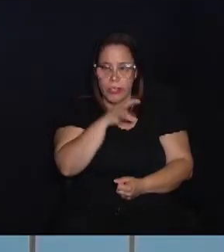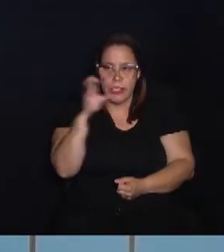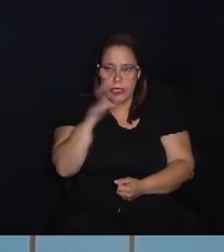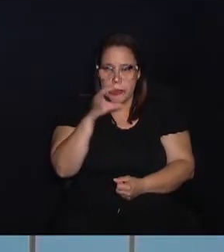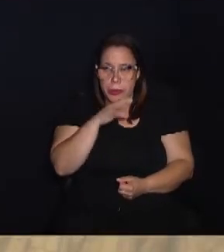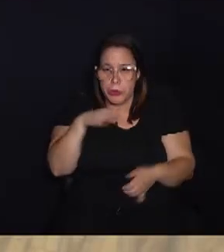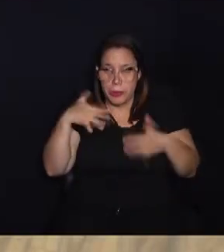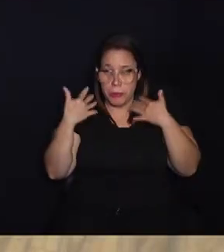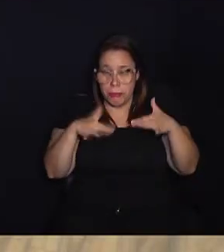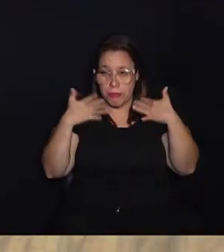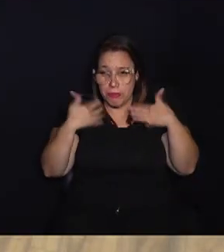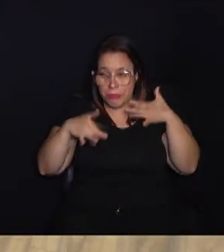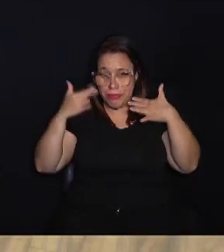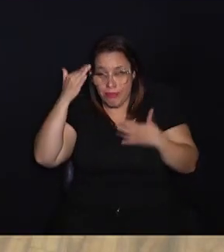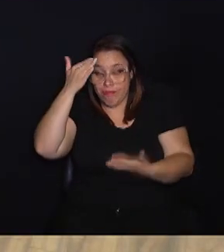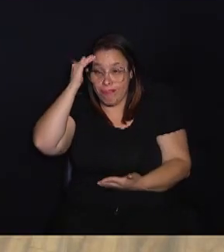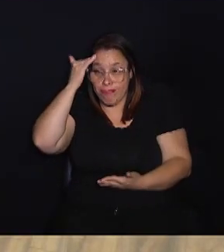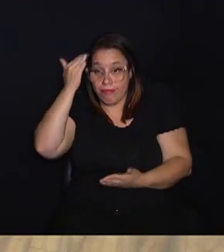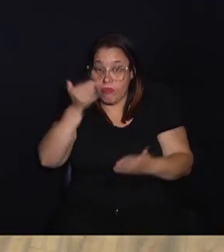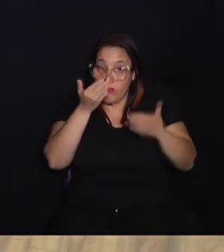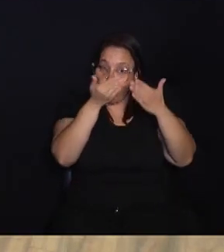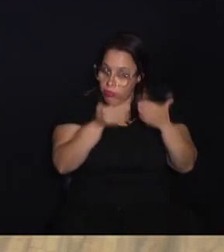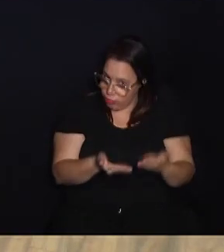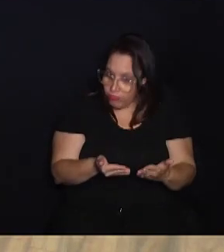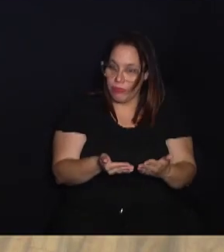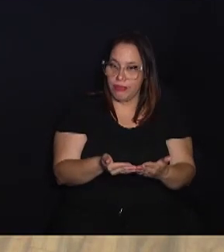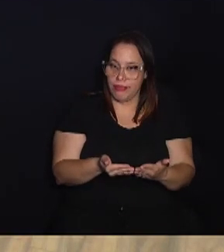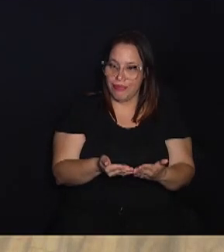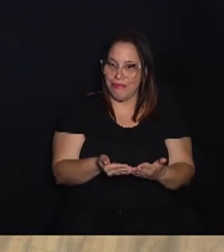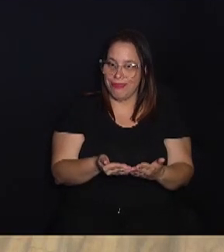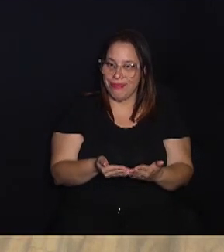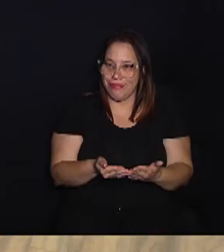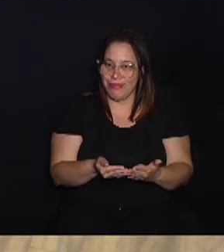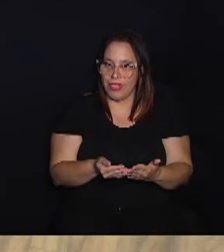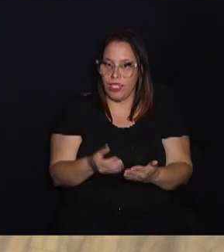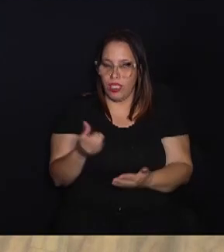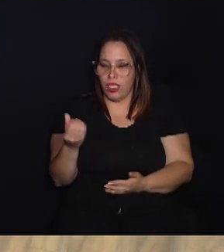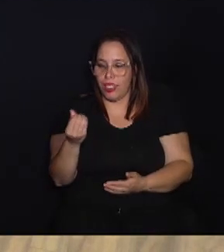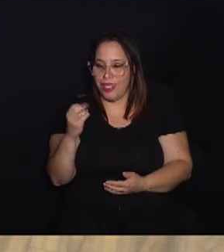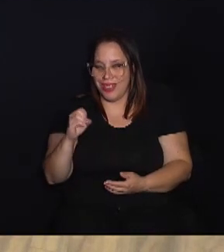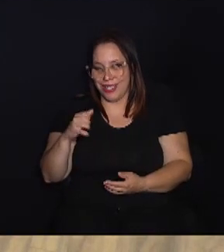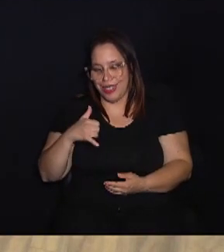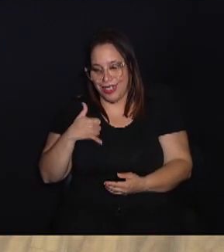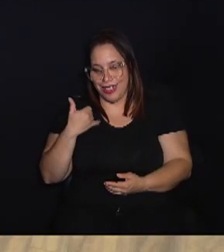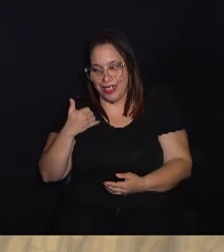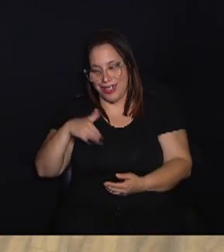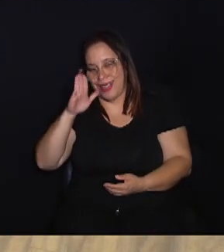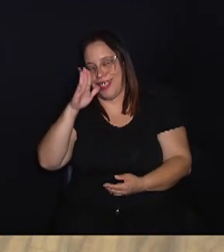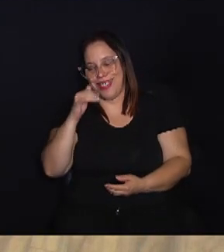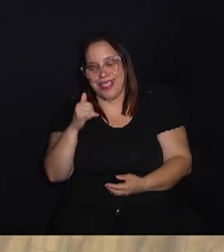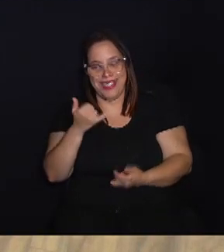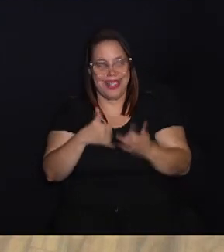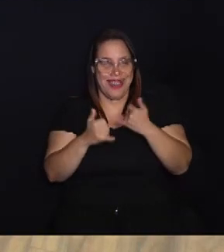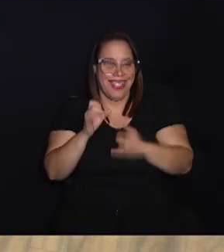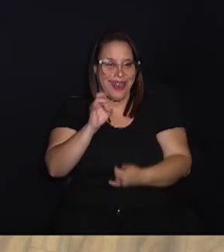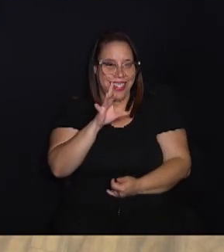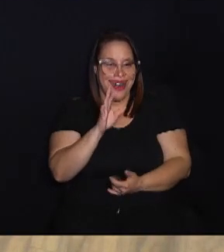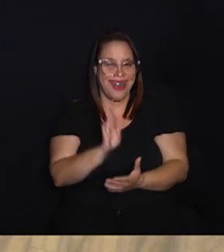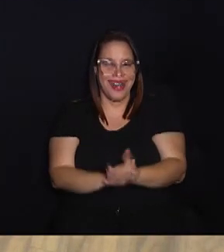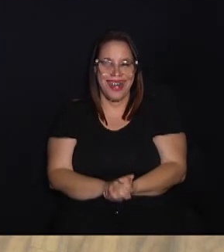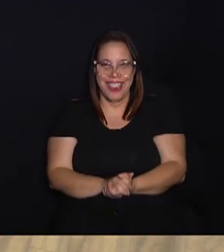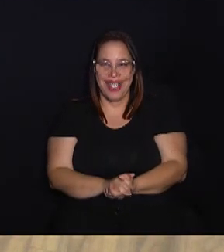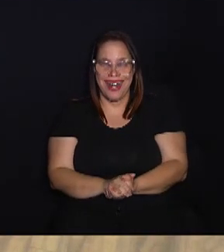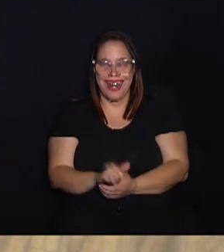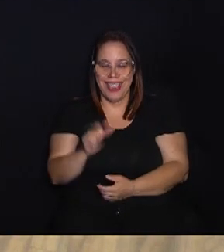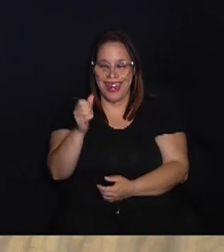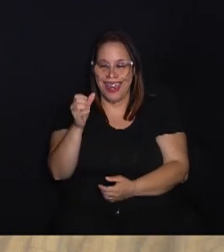você entende isso, então, quando eu, com 60 a mais, né, eu não brinco mais da minha idade, só falo, eu uso aquele ícone lá,